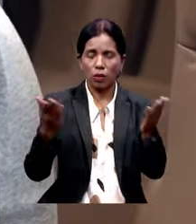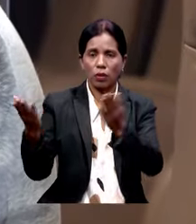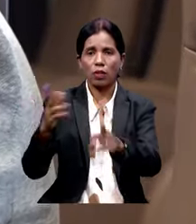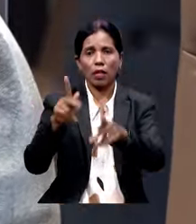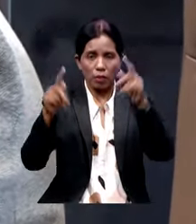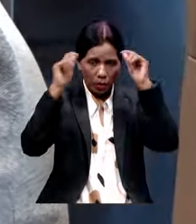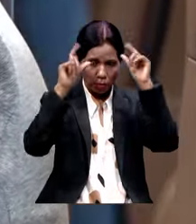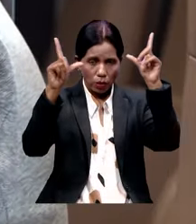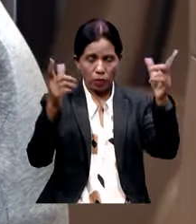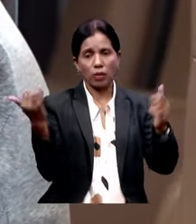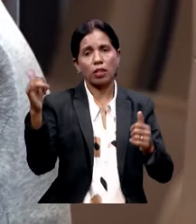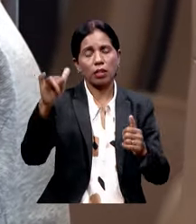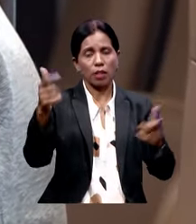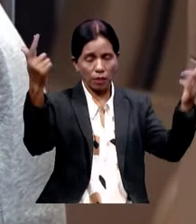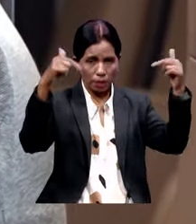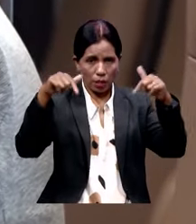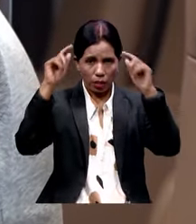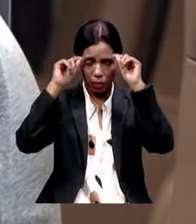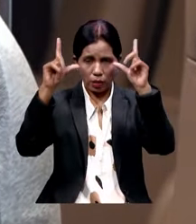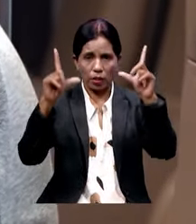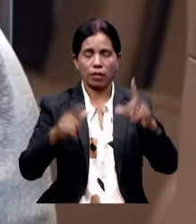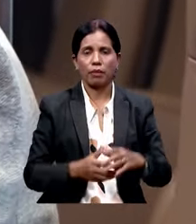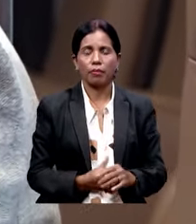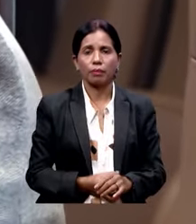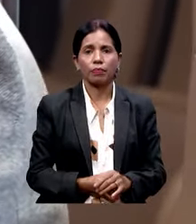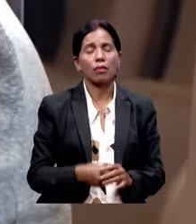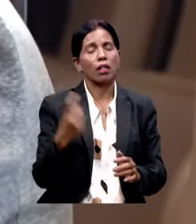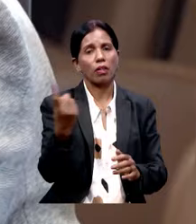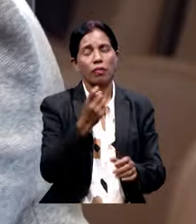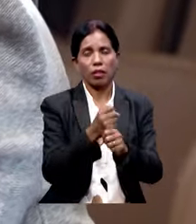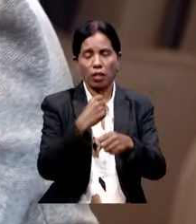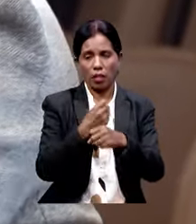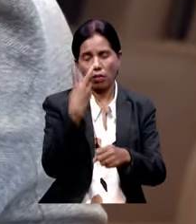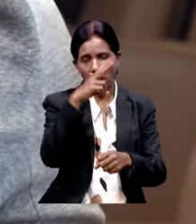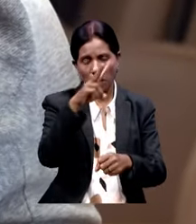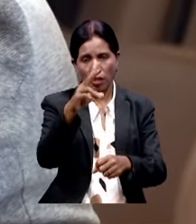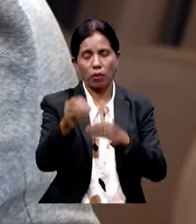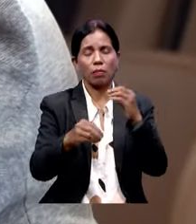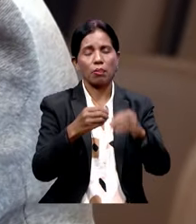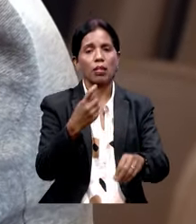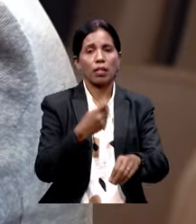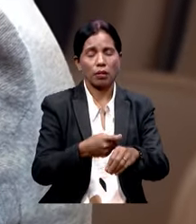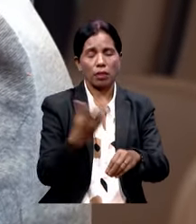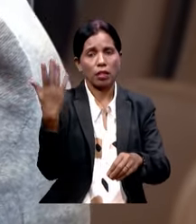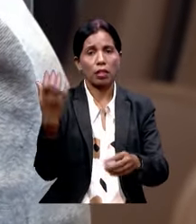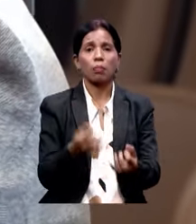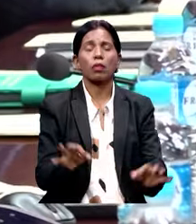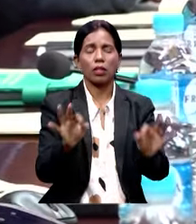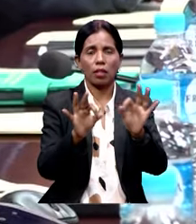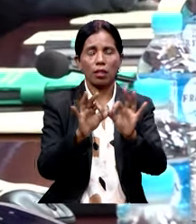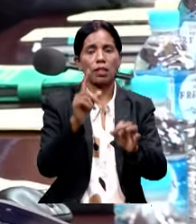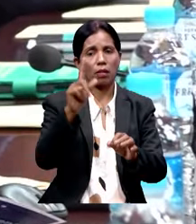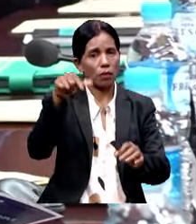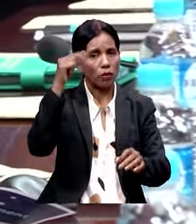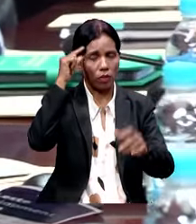cidadão Timor-Leste e Israel, mas Timor-Leste. Na fato, em halo vigilância da situação, né, se sai na fato prioridade ida para o governo